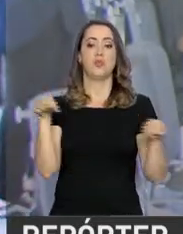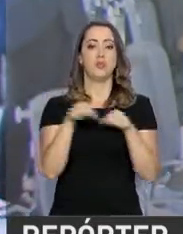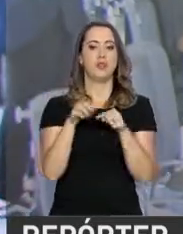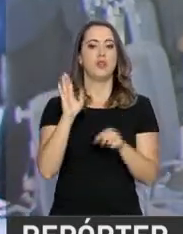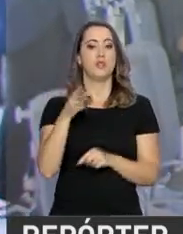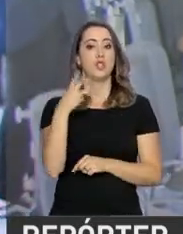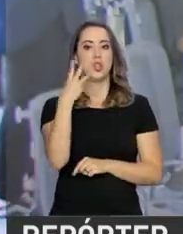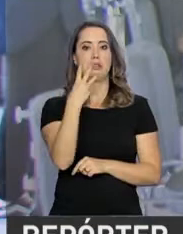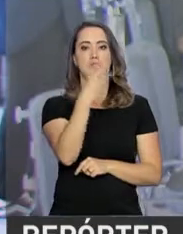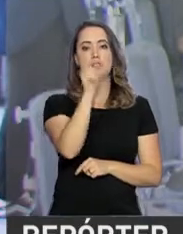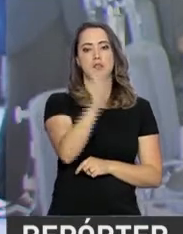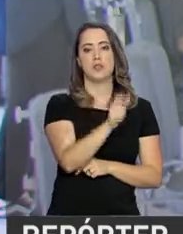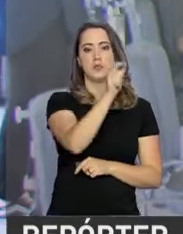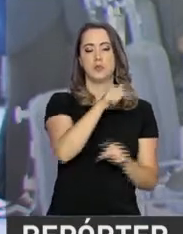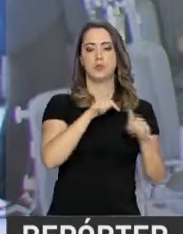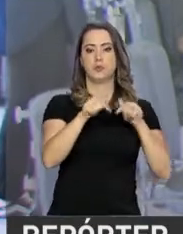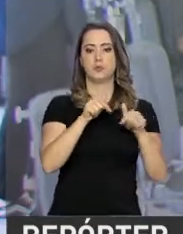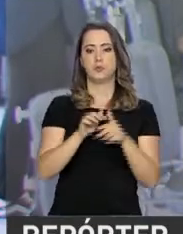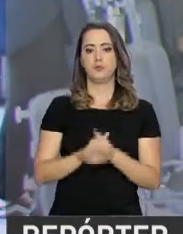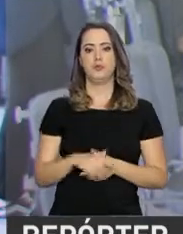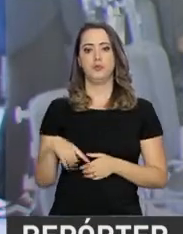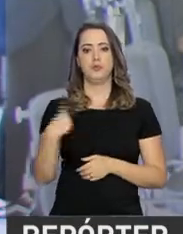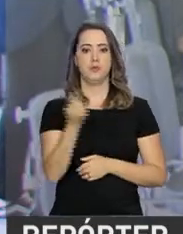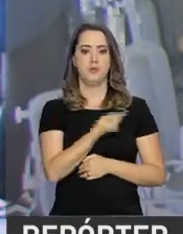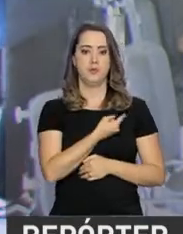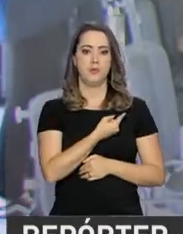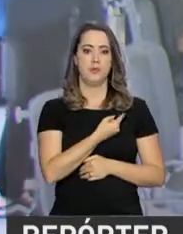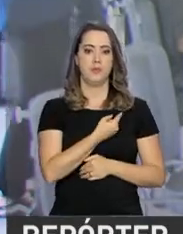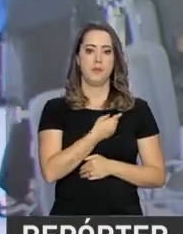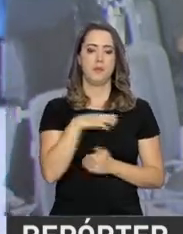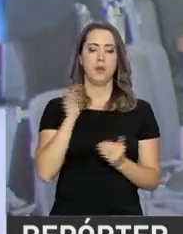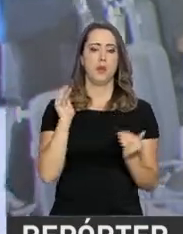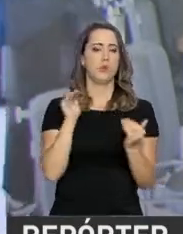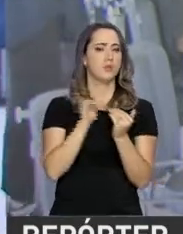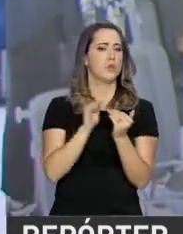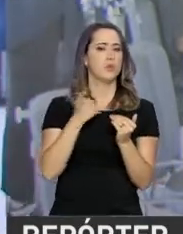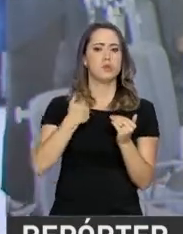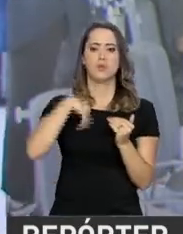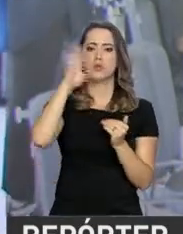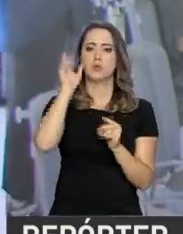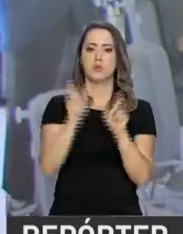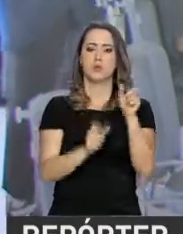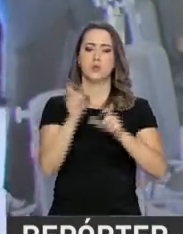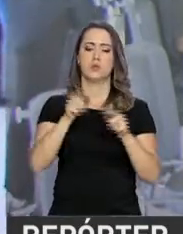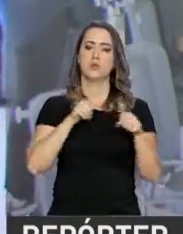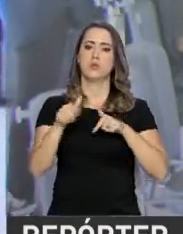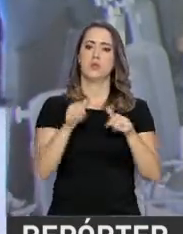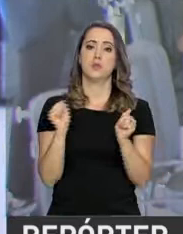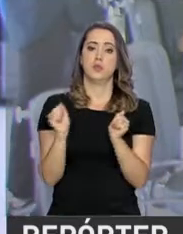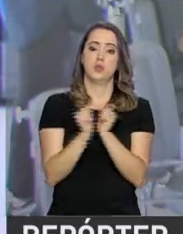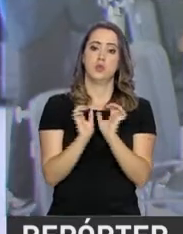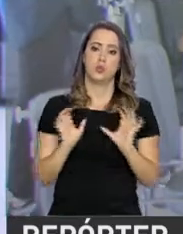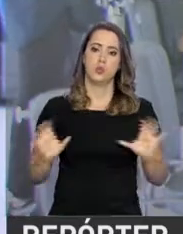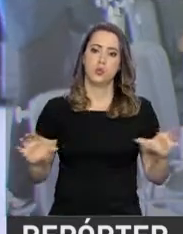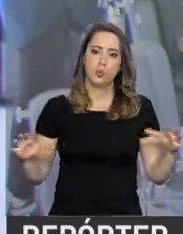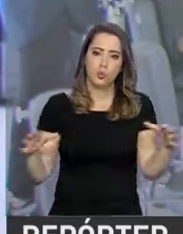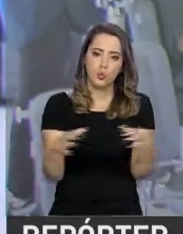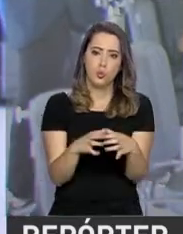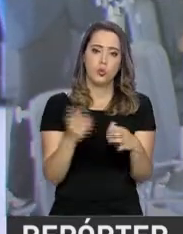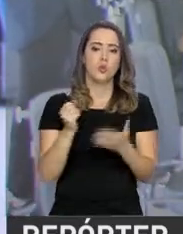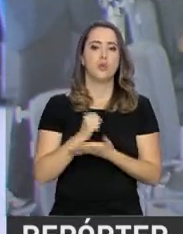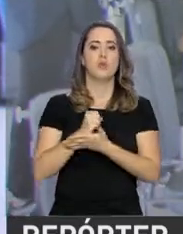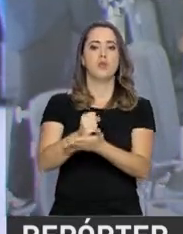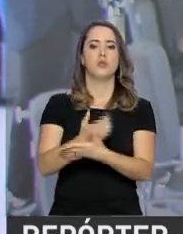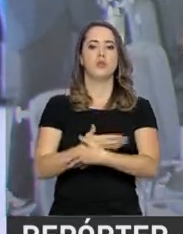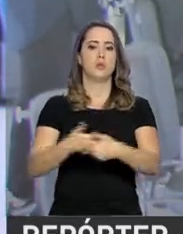já com 33 funcionários. E a nossa pretensão é aumentar mais ainda essa equipe para